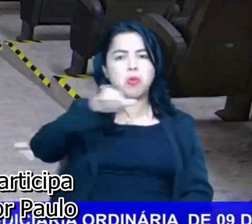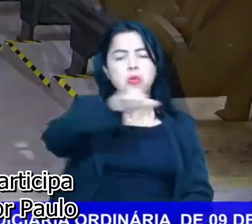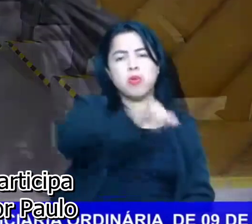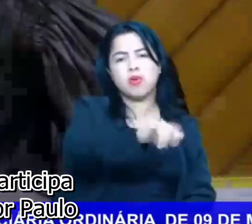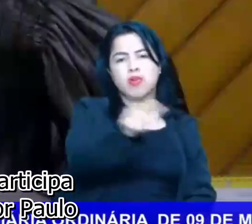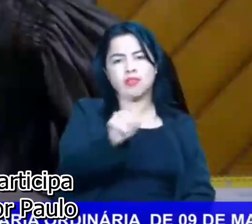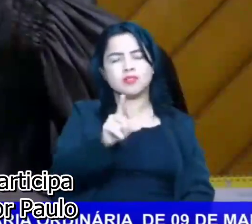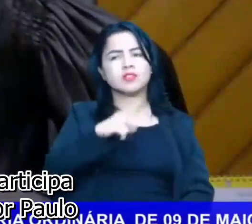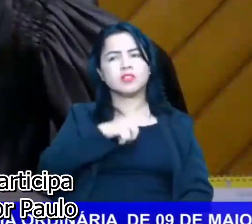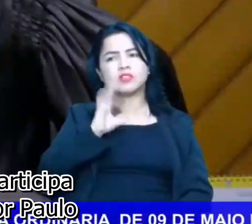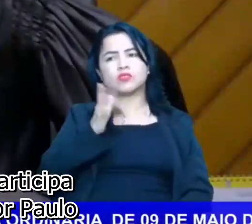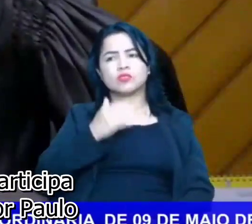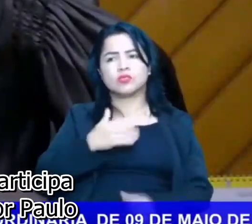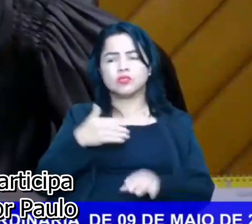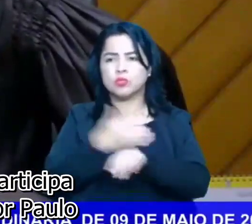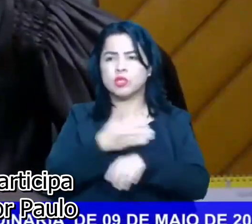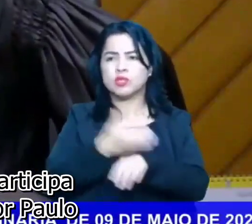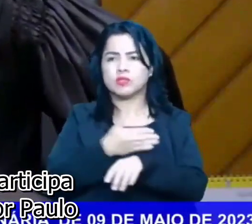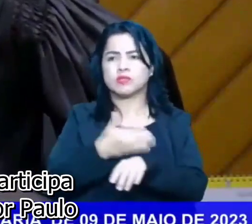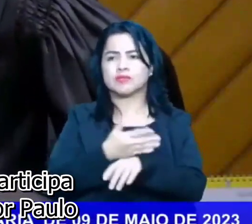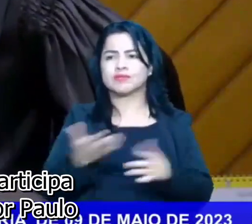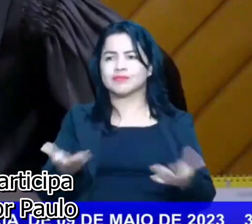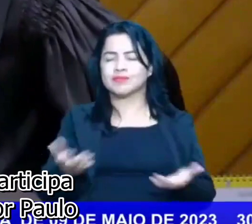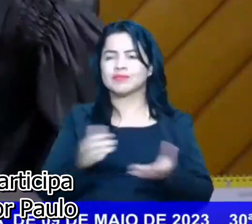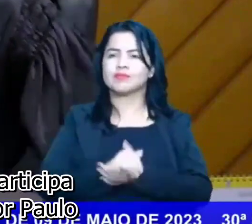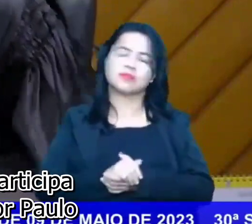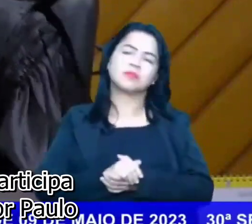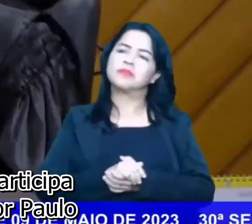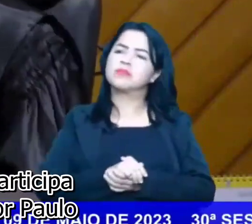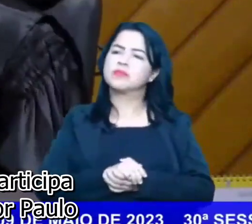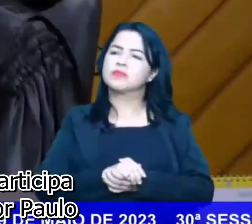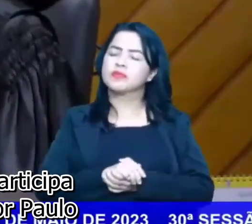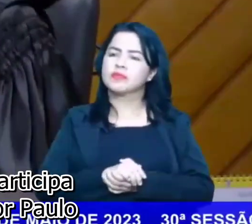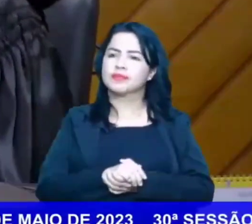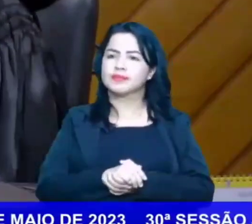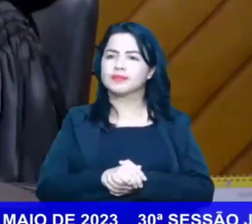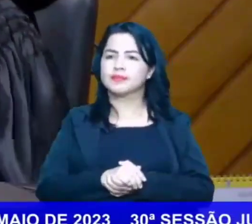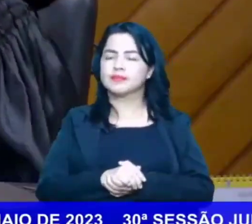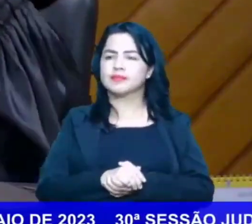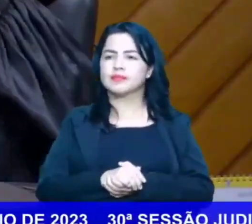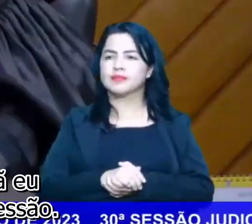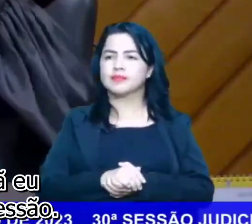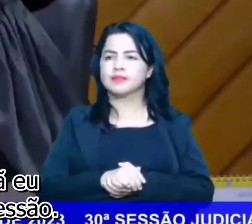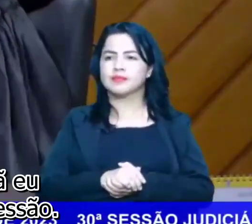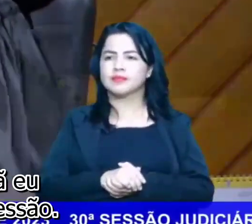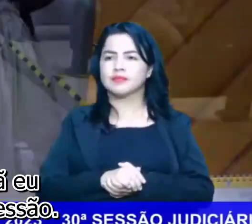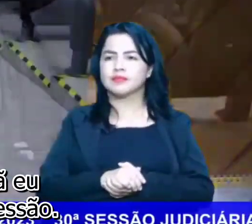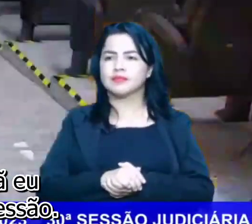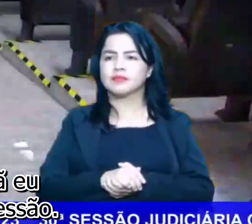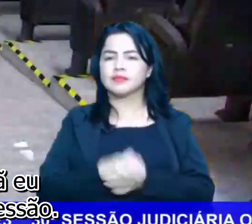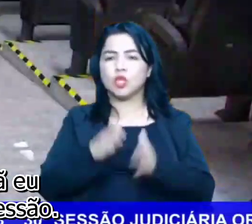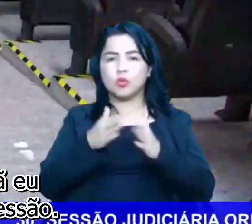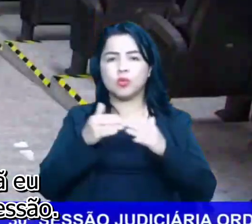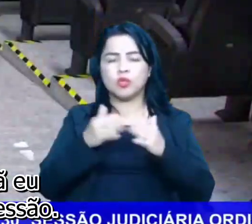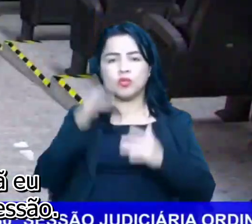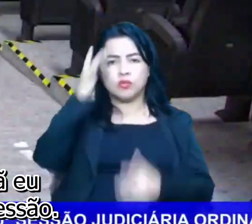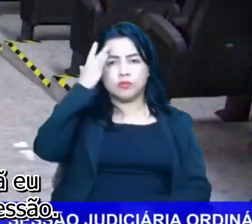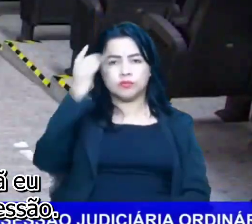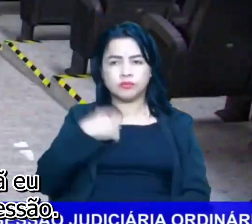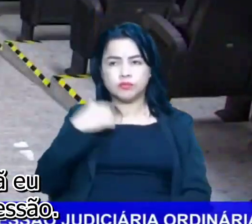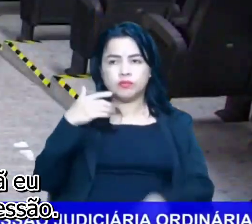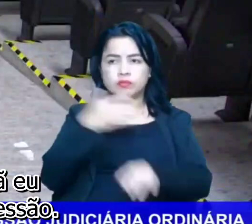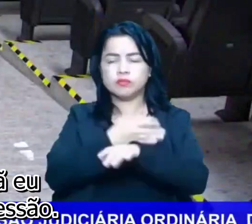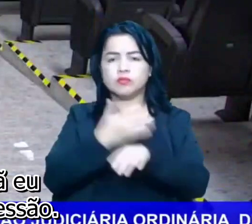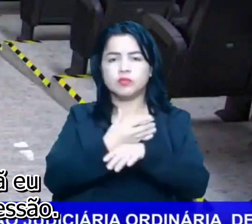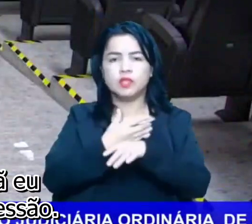participa, já começou do início do julgamento. Imagem novamente. Então vamos, doutor Paulo. A mesa do desembargador. Pedi também, tá bom? Perfeito. Amanhã eu participarei